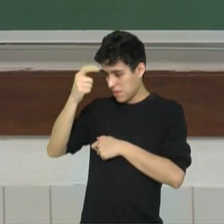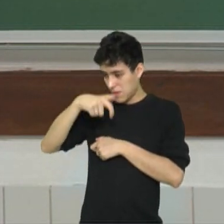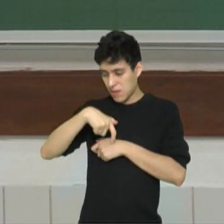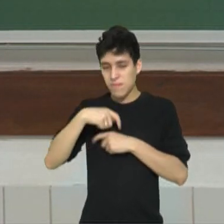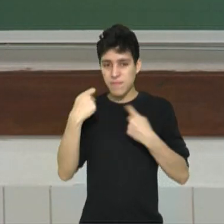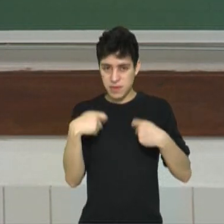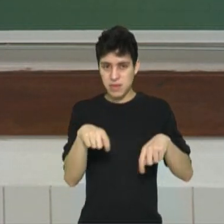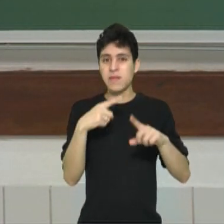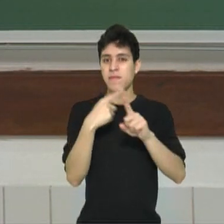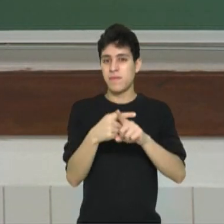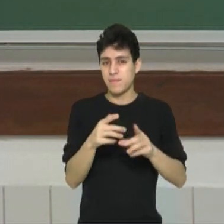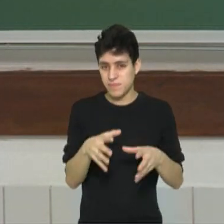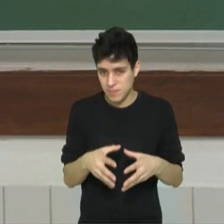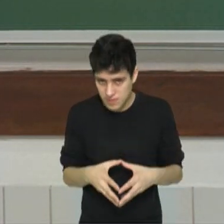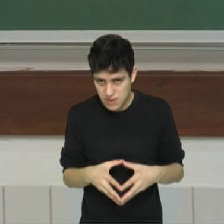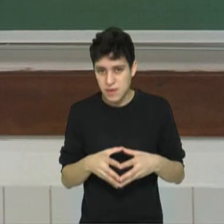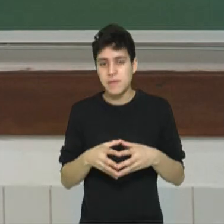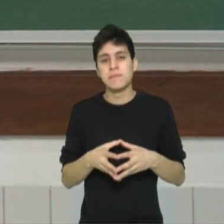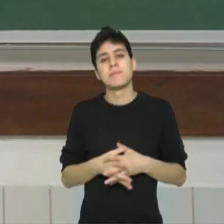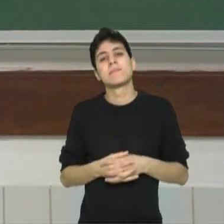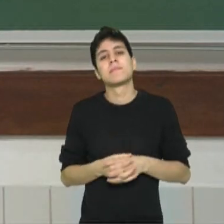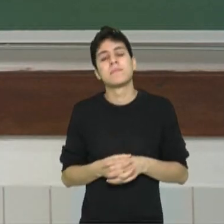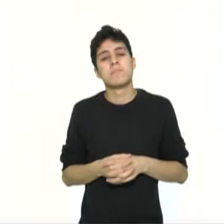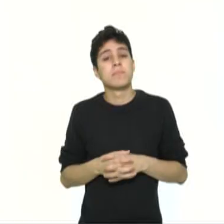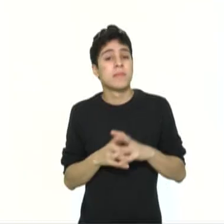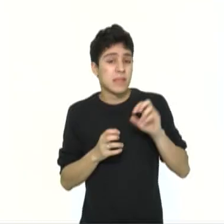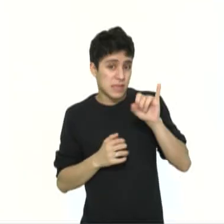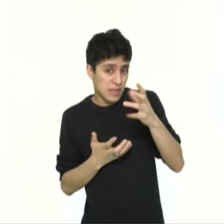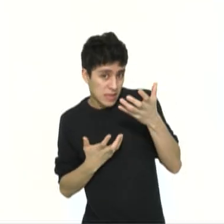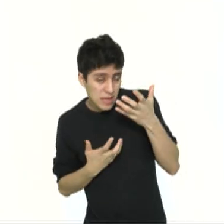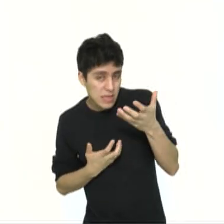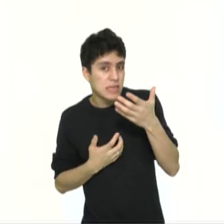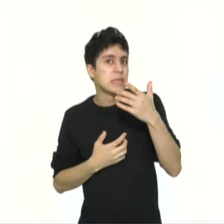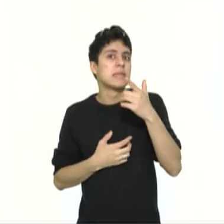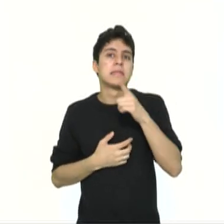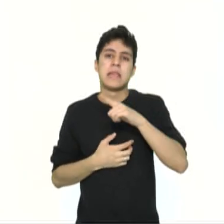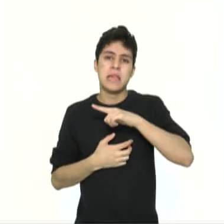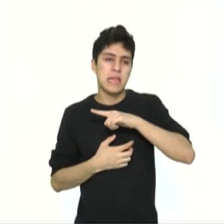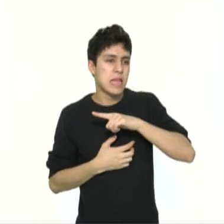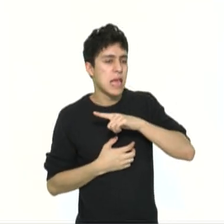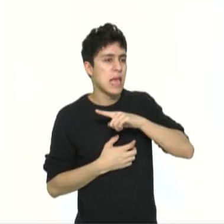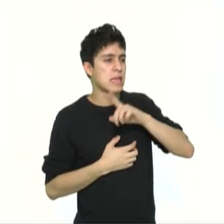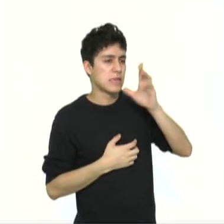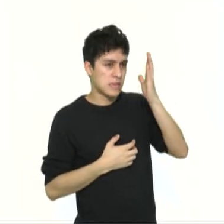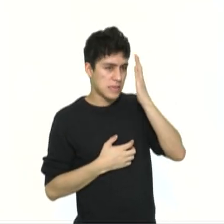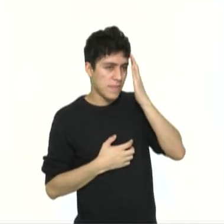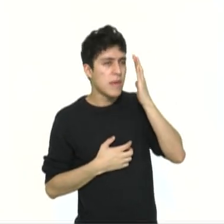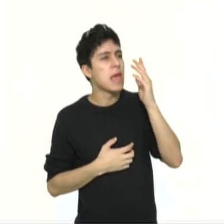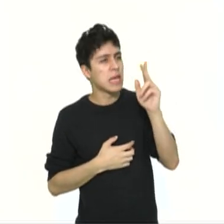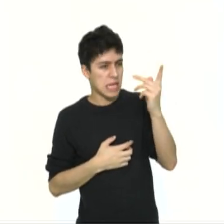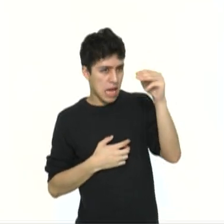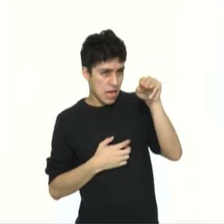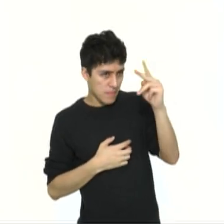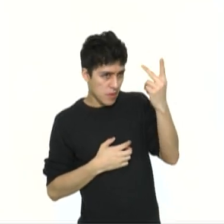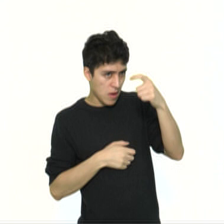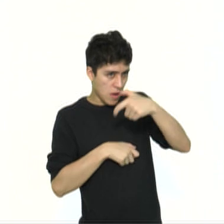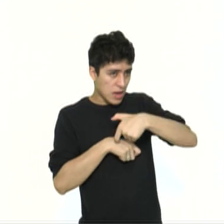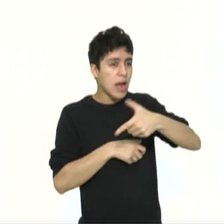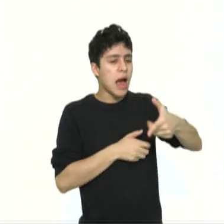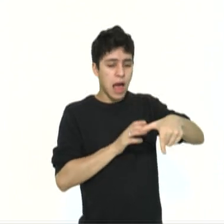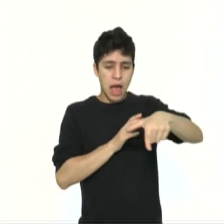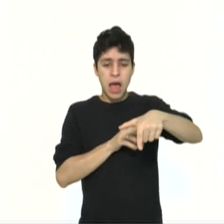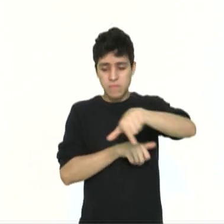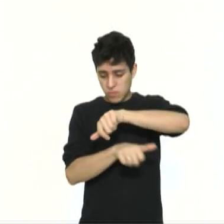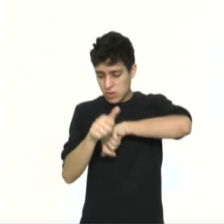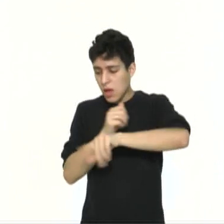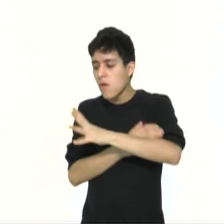vão multiplicar por 3,6. E se você tiver o resultado em quilômetros por hora e quiser conhecer ele